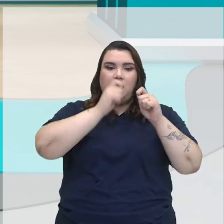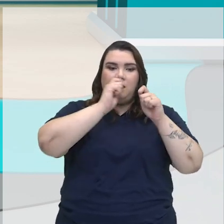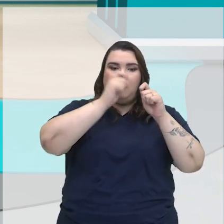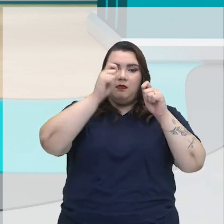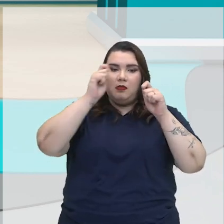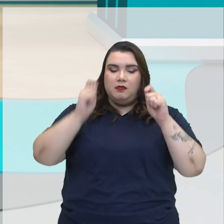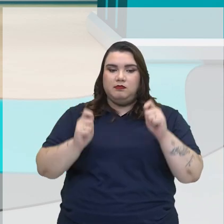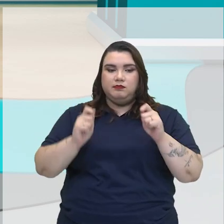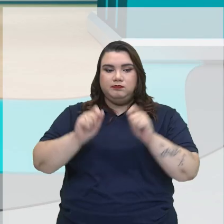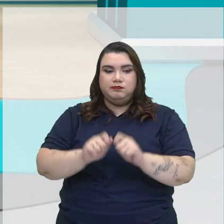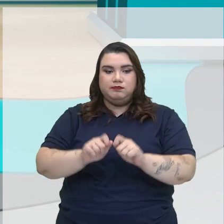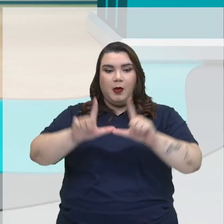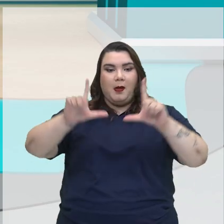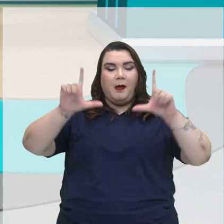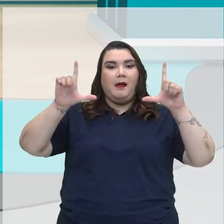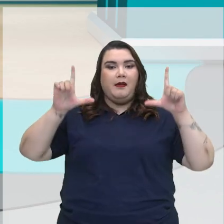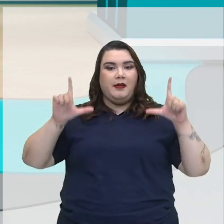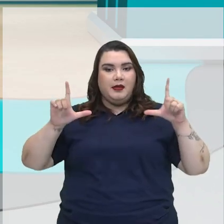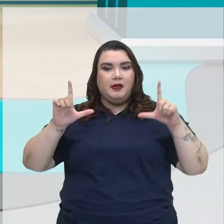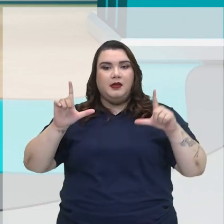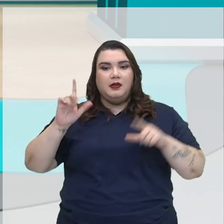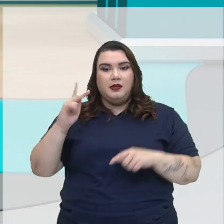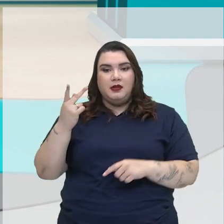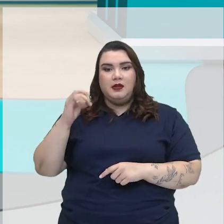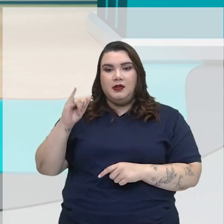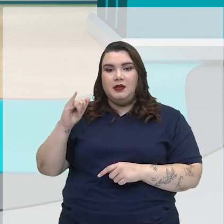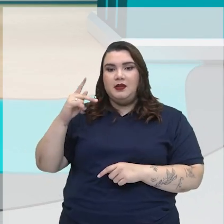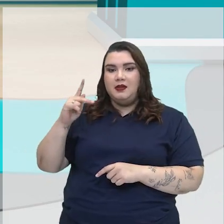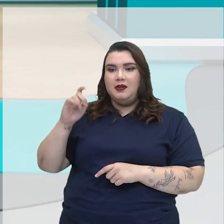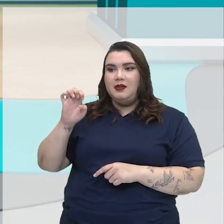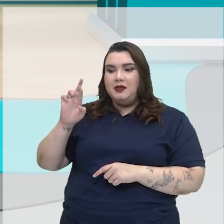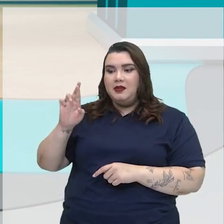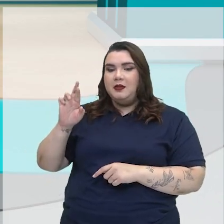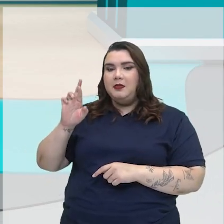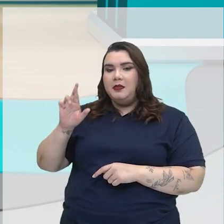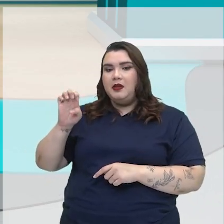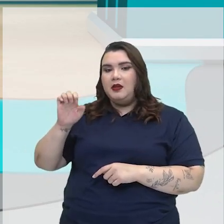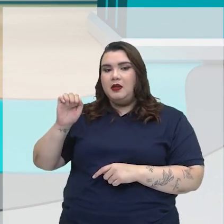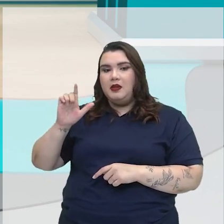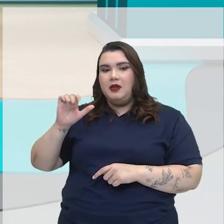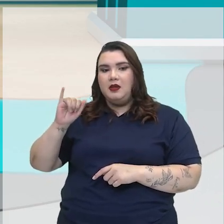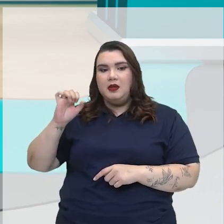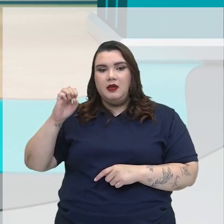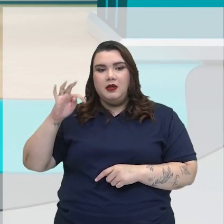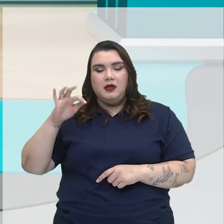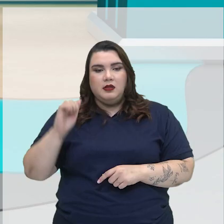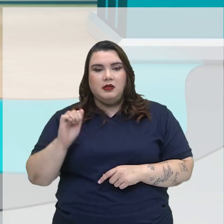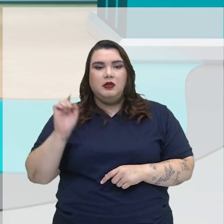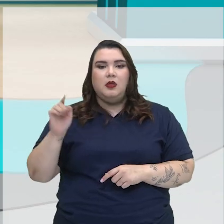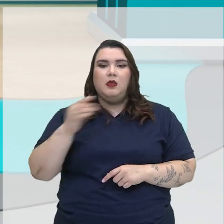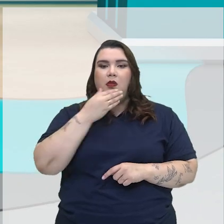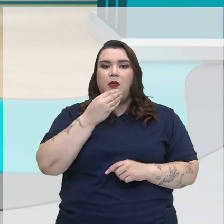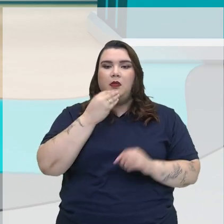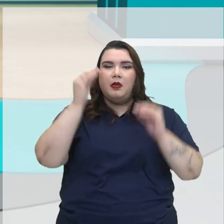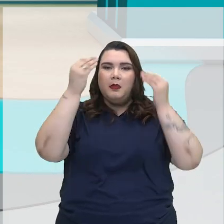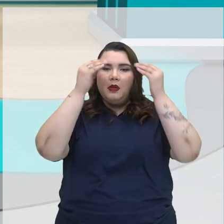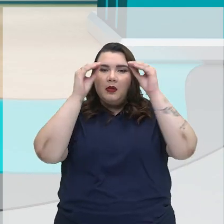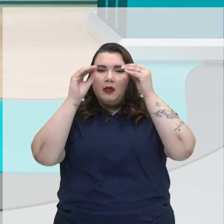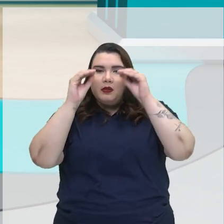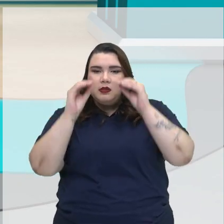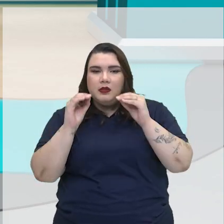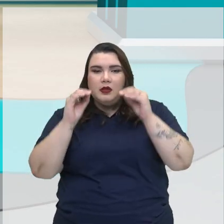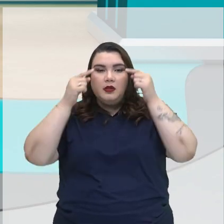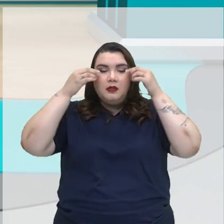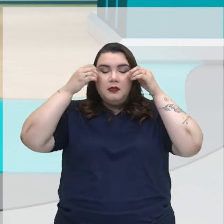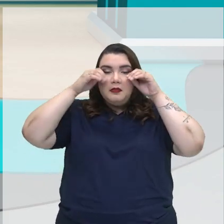escultura hiperrealista. Sim, gente, ele é bem grandão mesmo. O artista hiperrealista, ele tem o cuidado de colocar